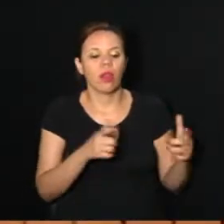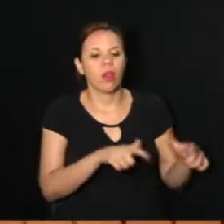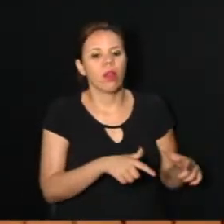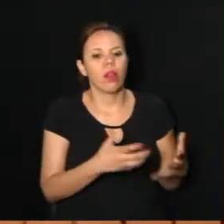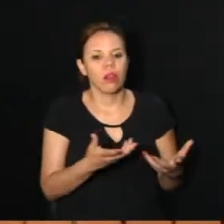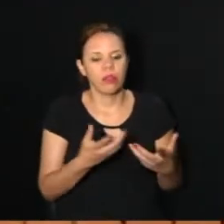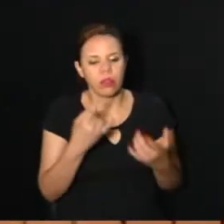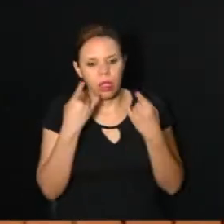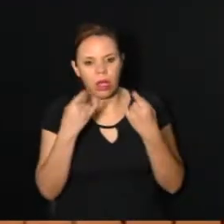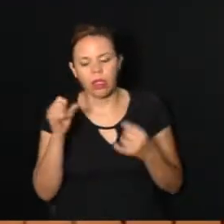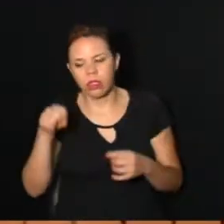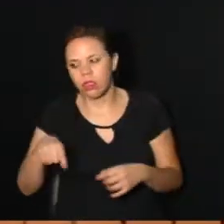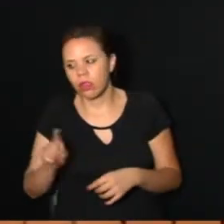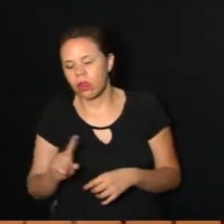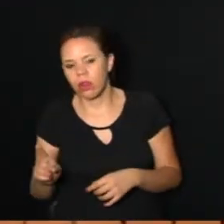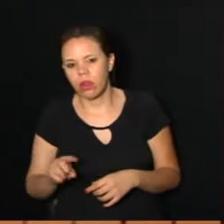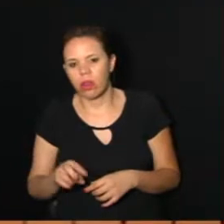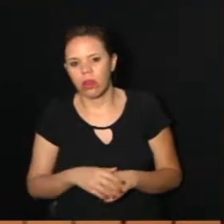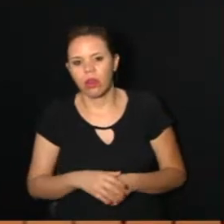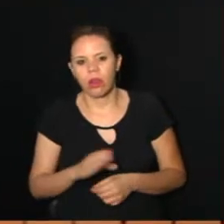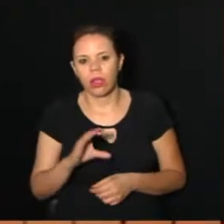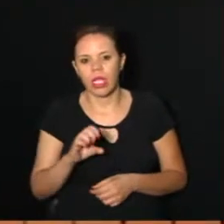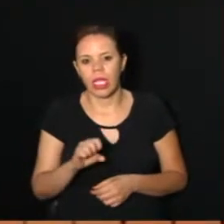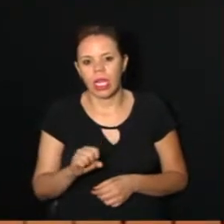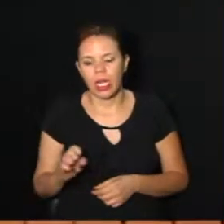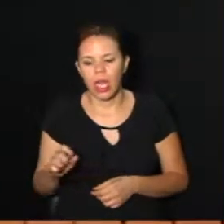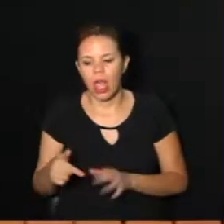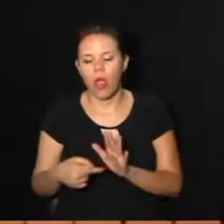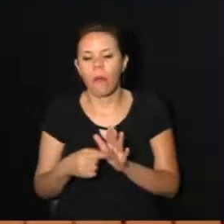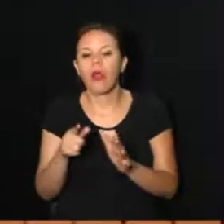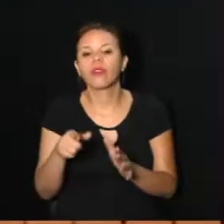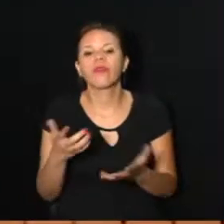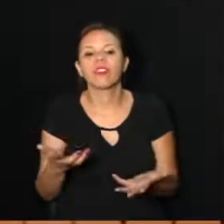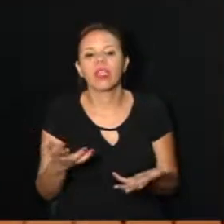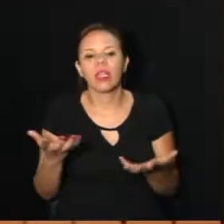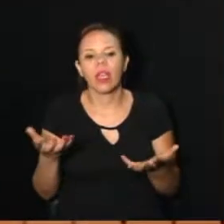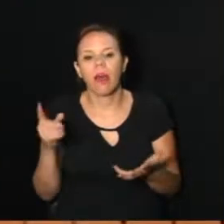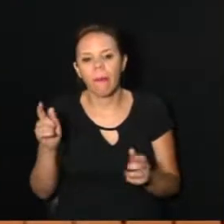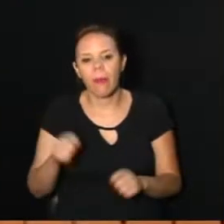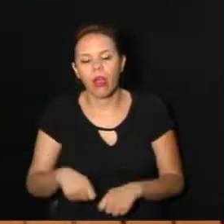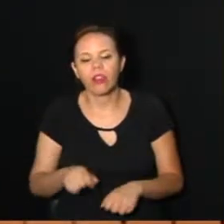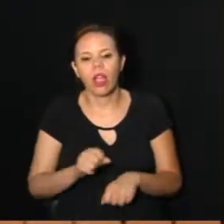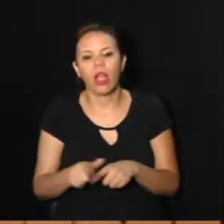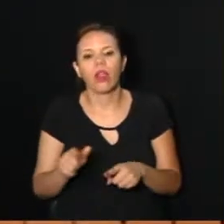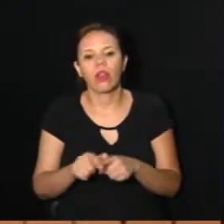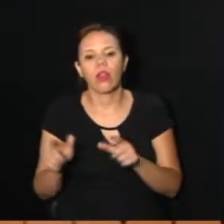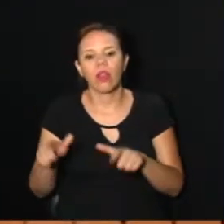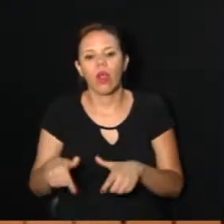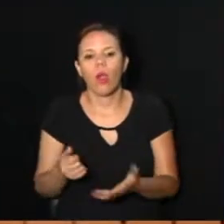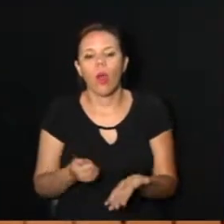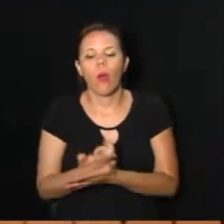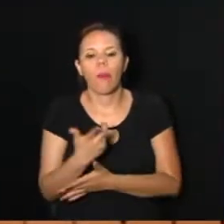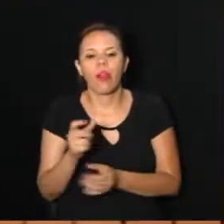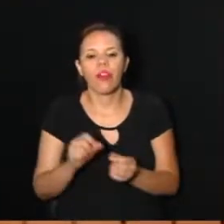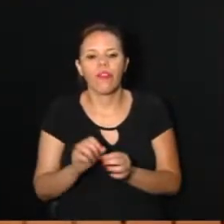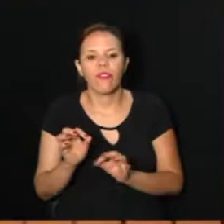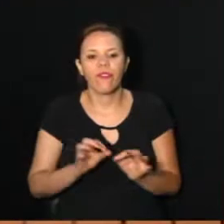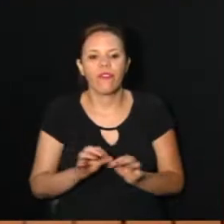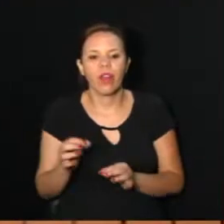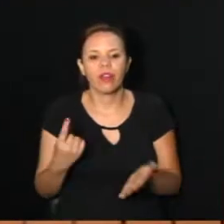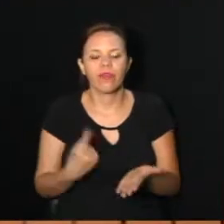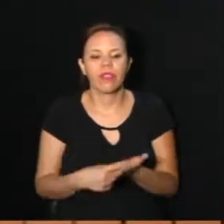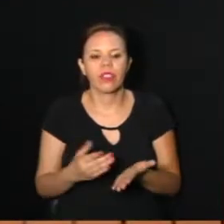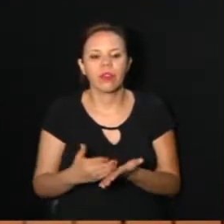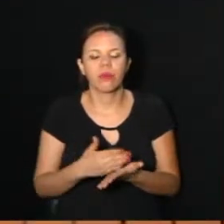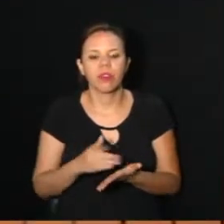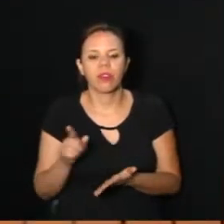vamos inverter. Pelo KNAI, eu indico a você se você pode alugar, comprar ou fazer esse ponto comercial lá.